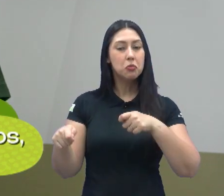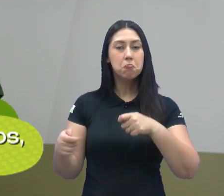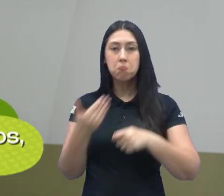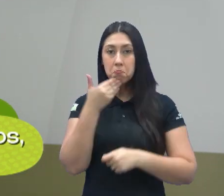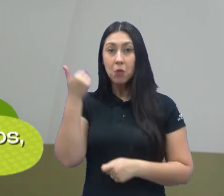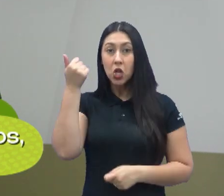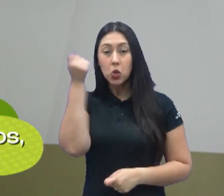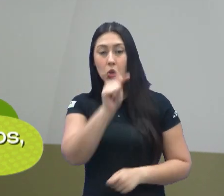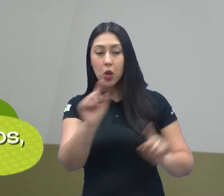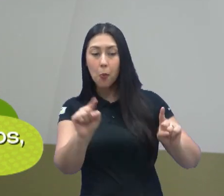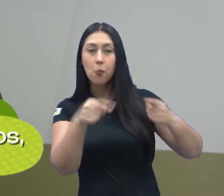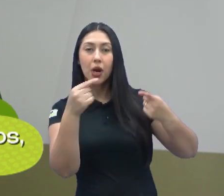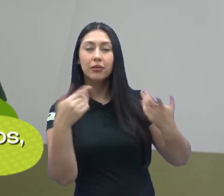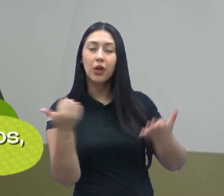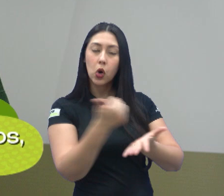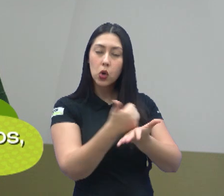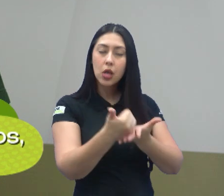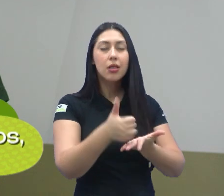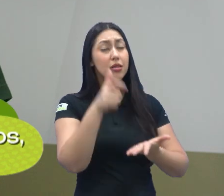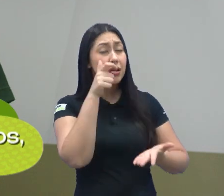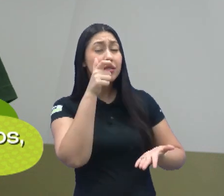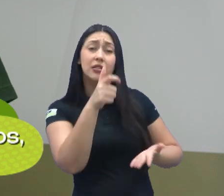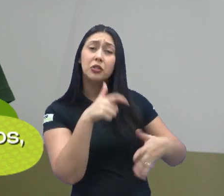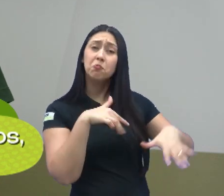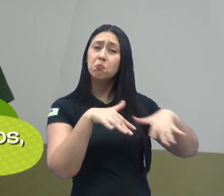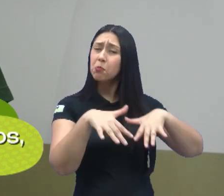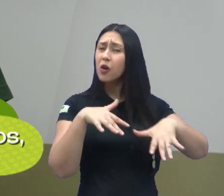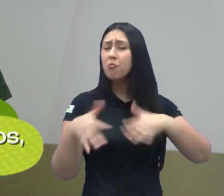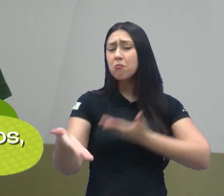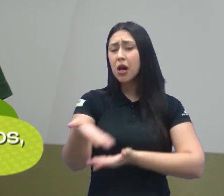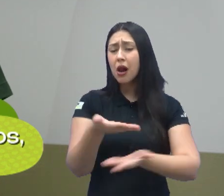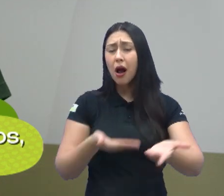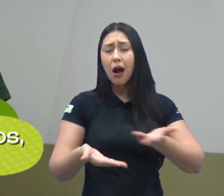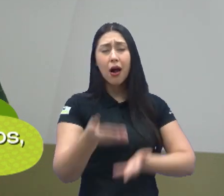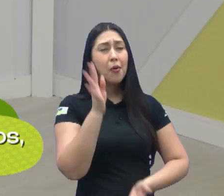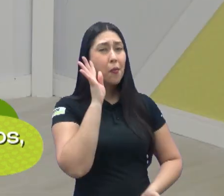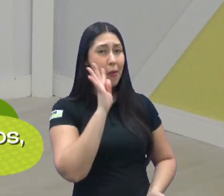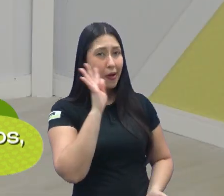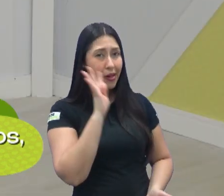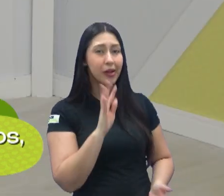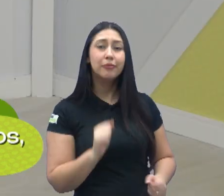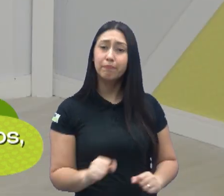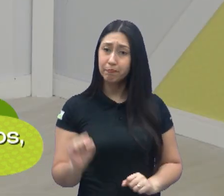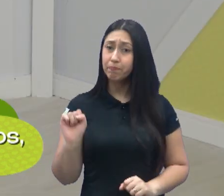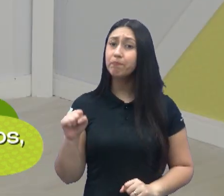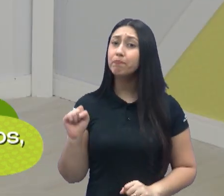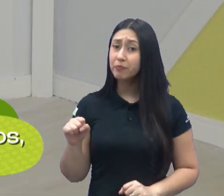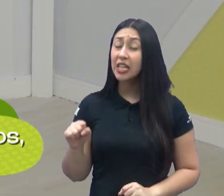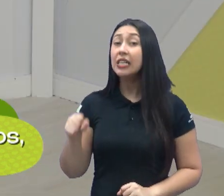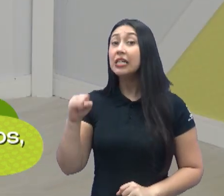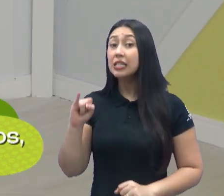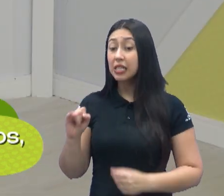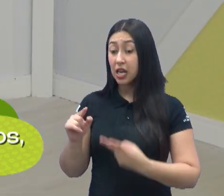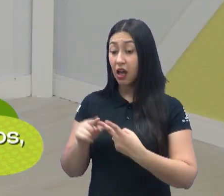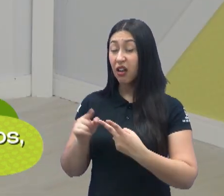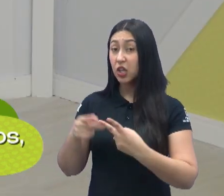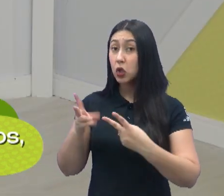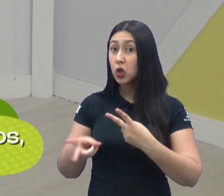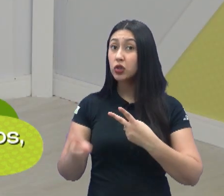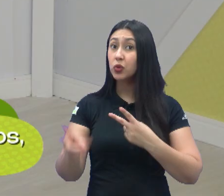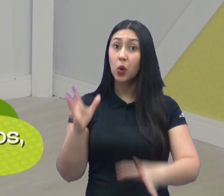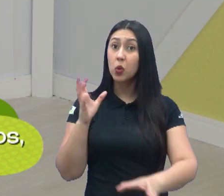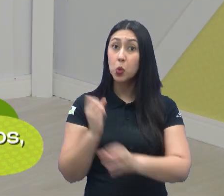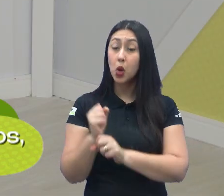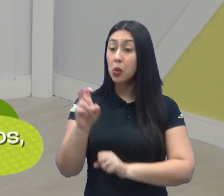Então, contratações interessantes, movimentações boas aí de mercado do São José até então. É verdade, se o Clecione manter a sua média, são 5 gols na fase de